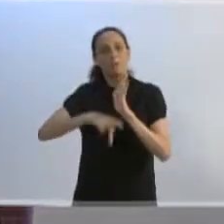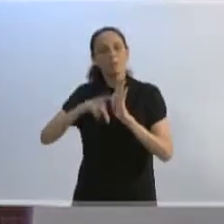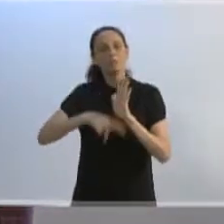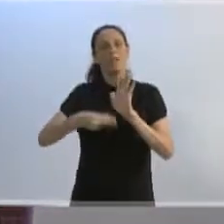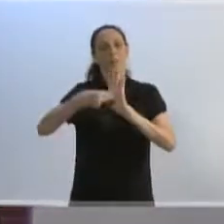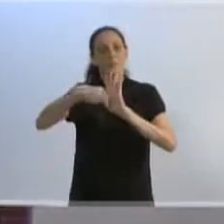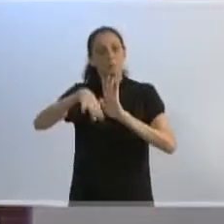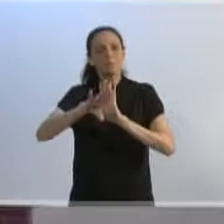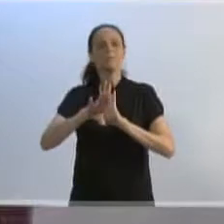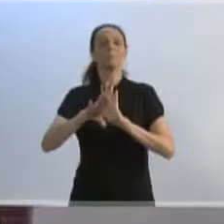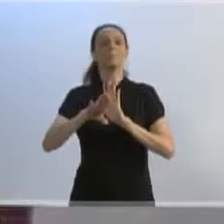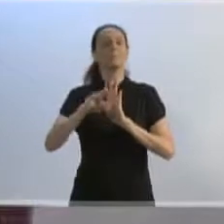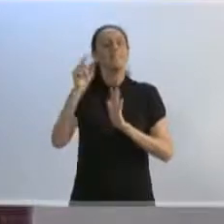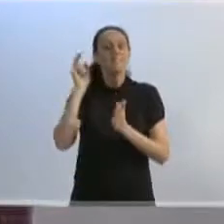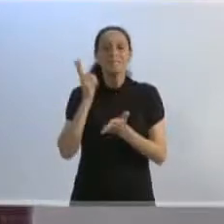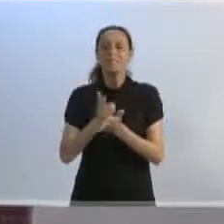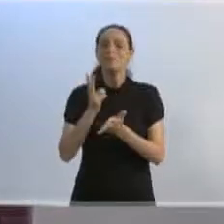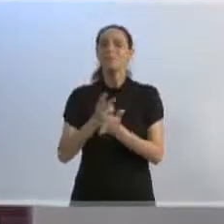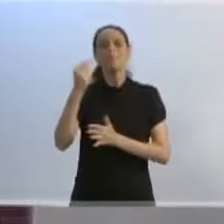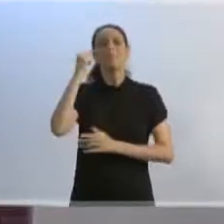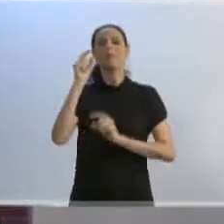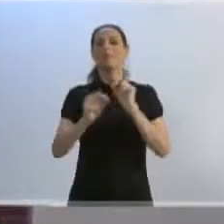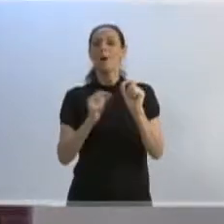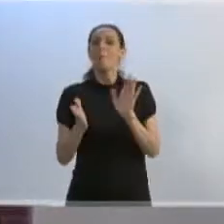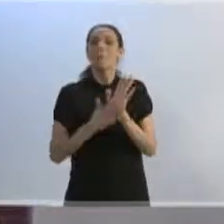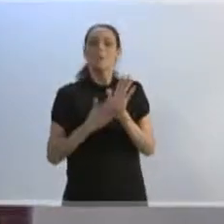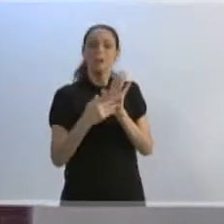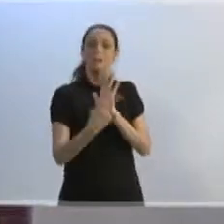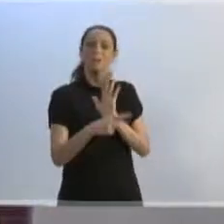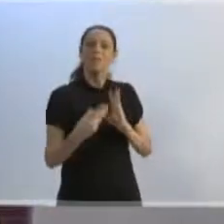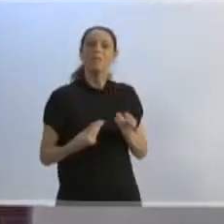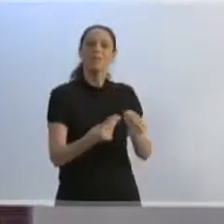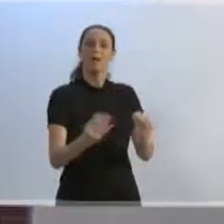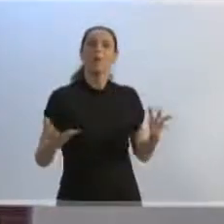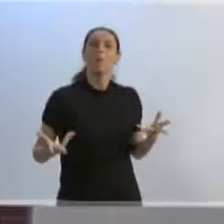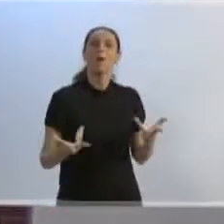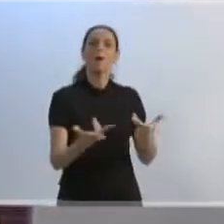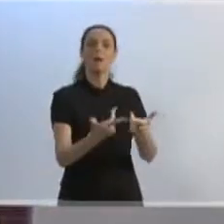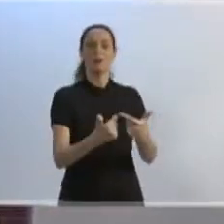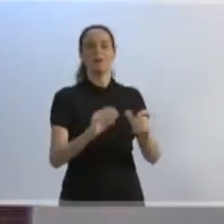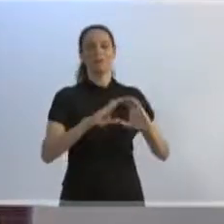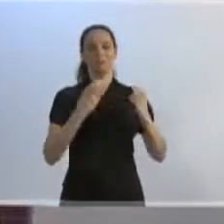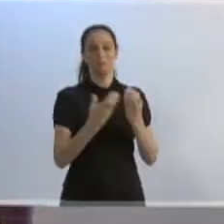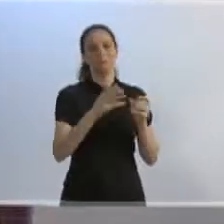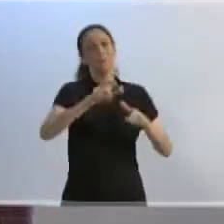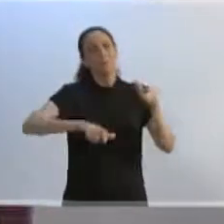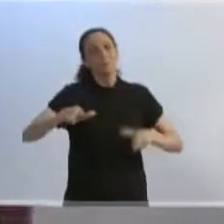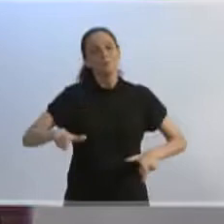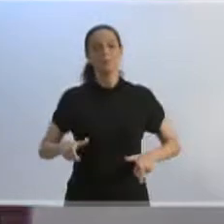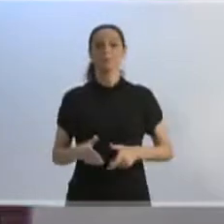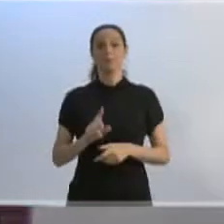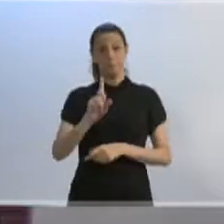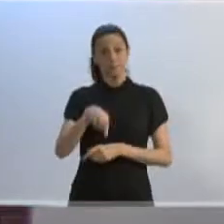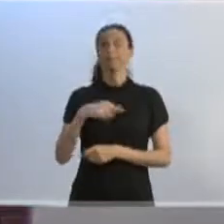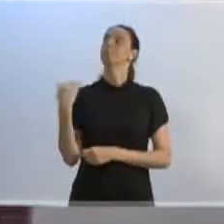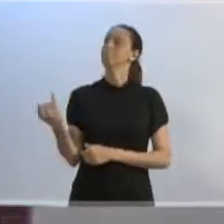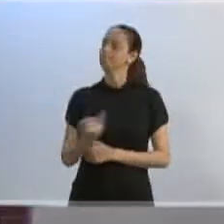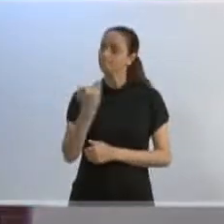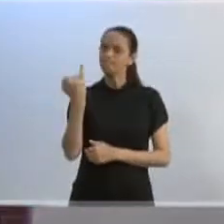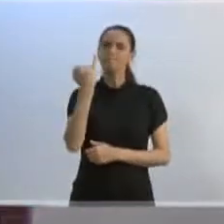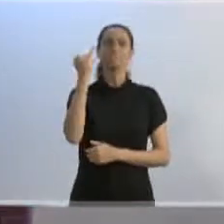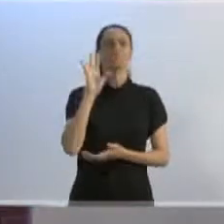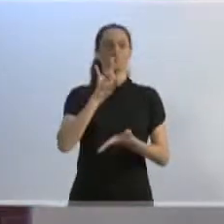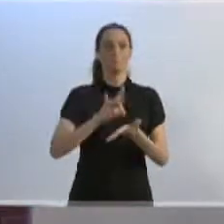indicações que proporcionam a qualidade da população, dos moradores, das pessoas, e isso é extremamente